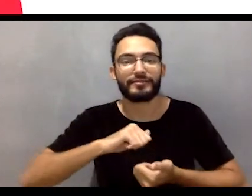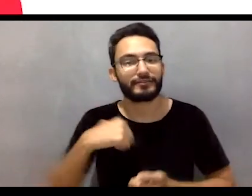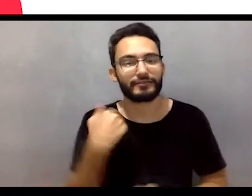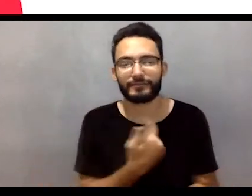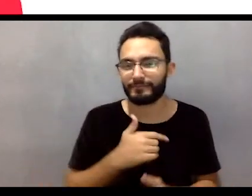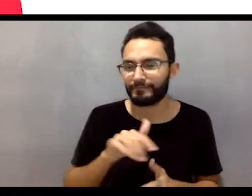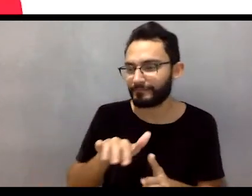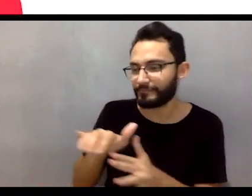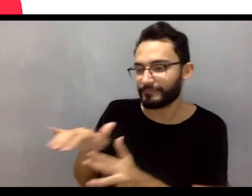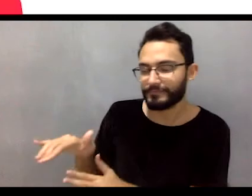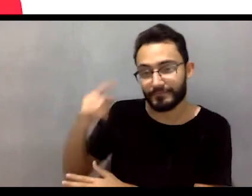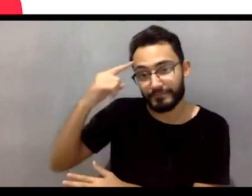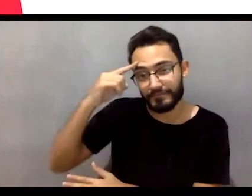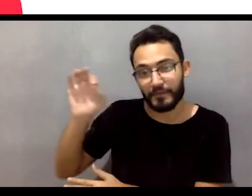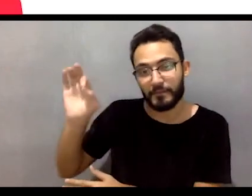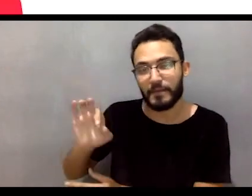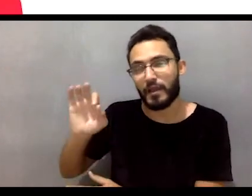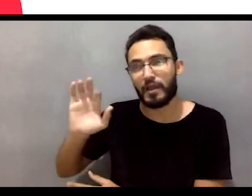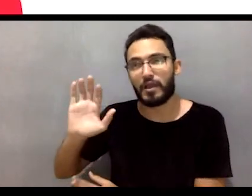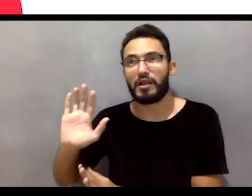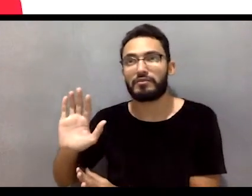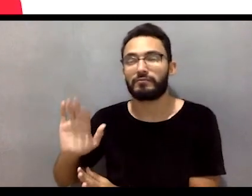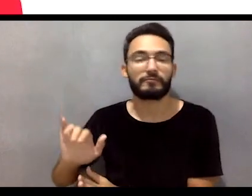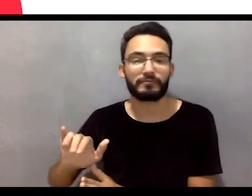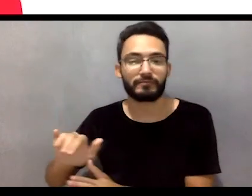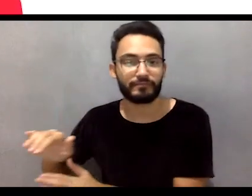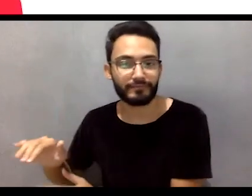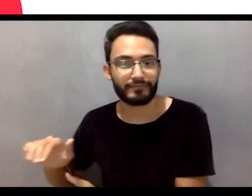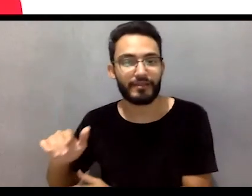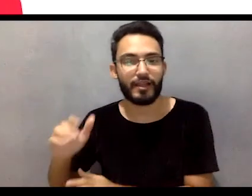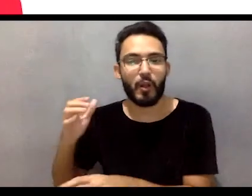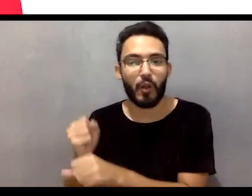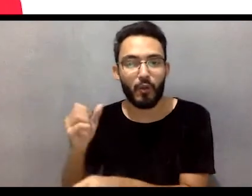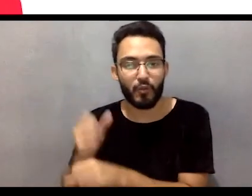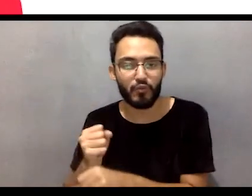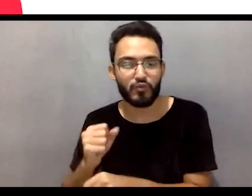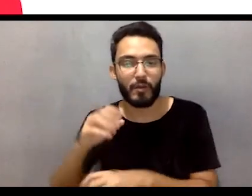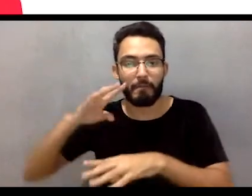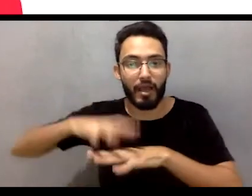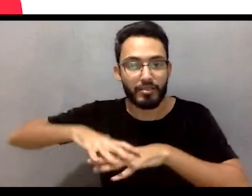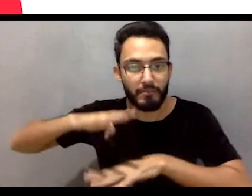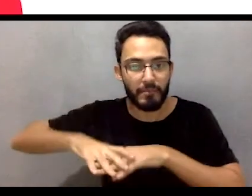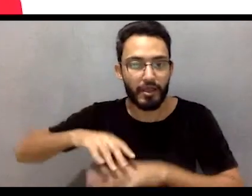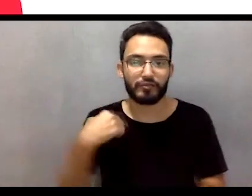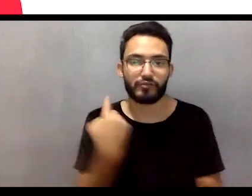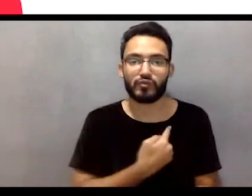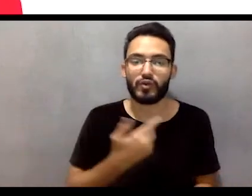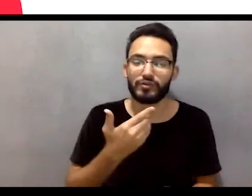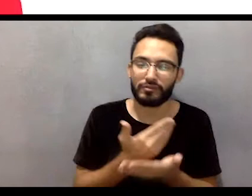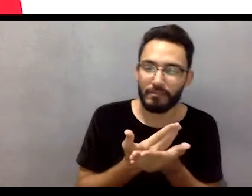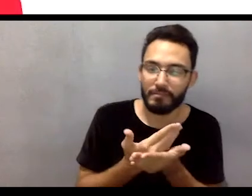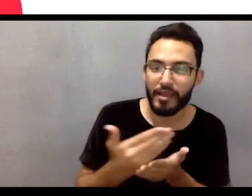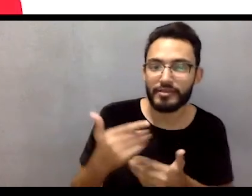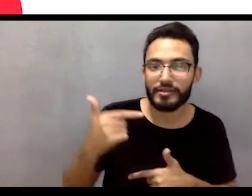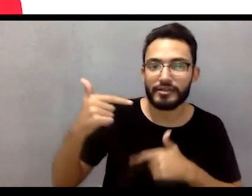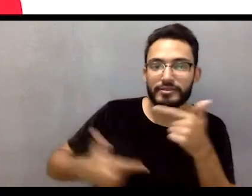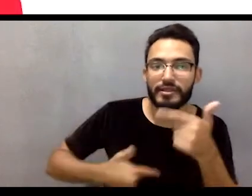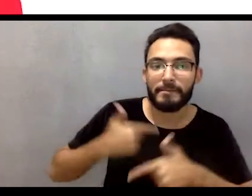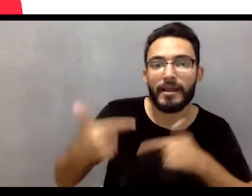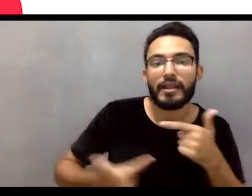lado percepção. E a gente, através de um cálculo matemático, a gente começa a